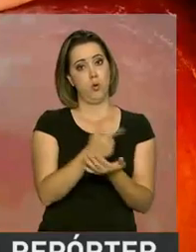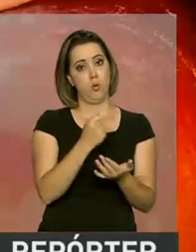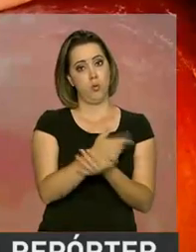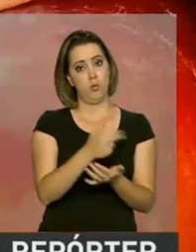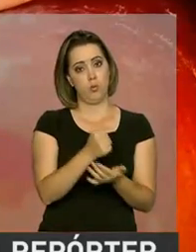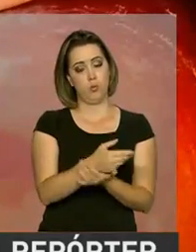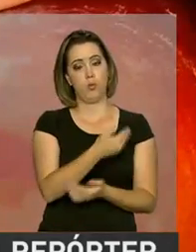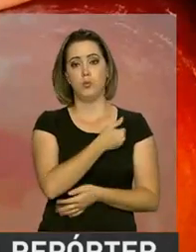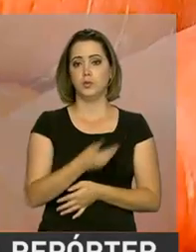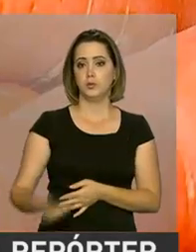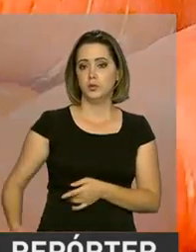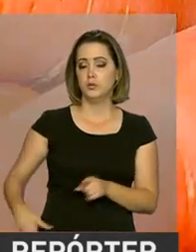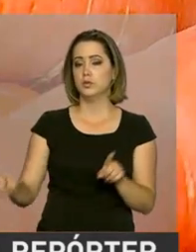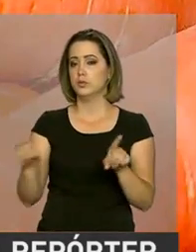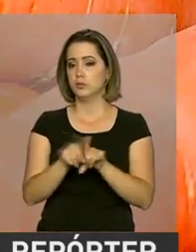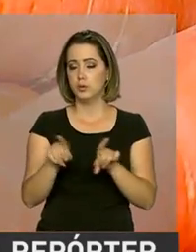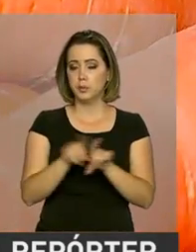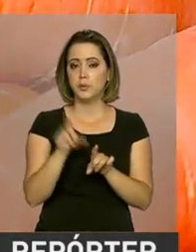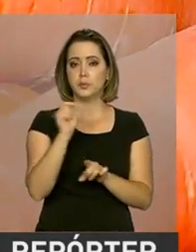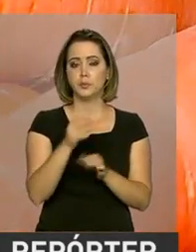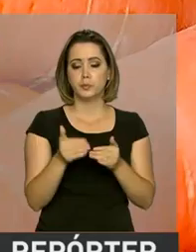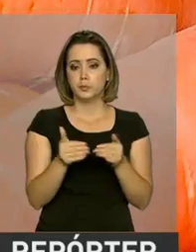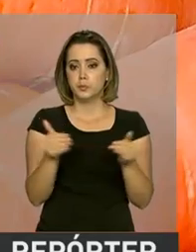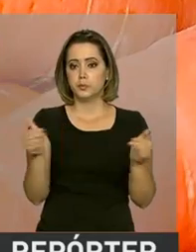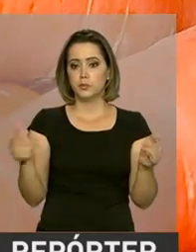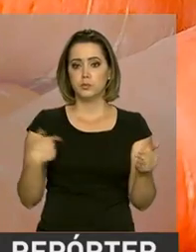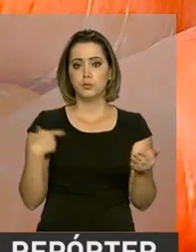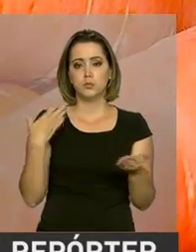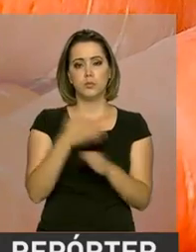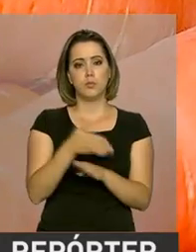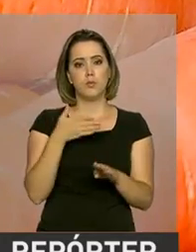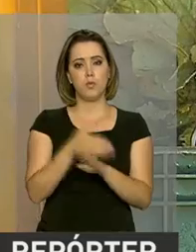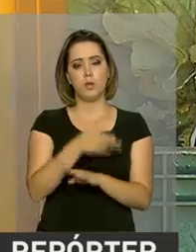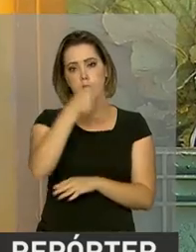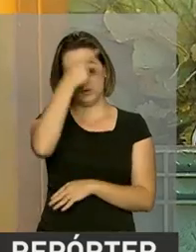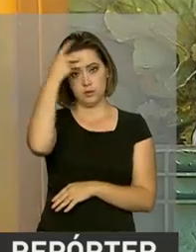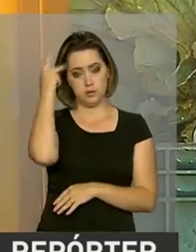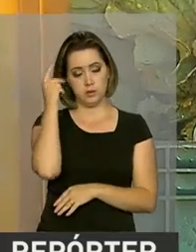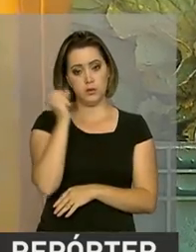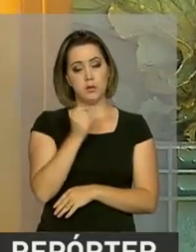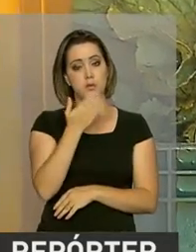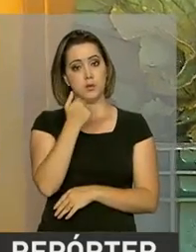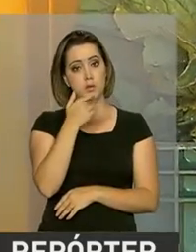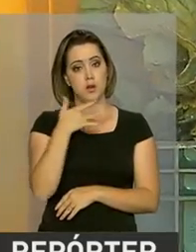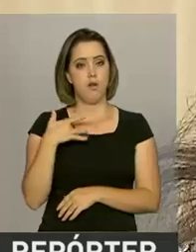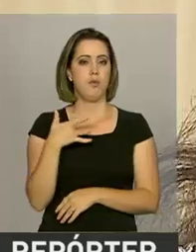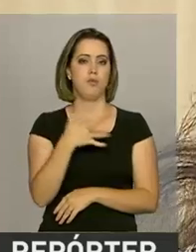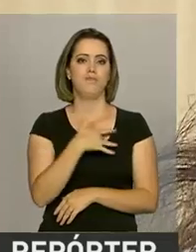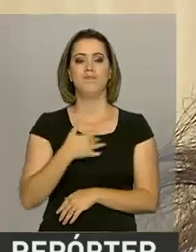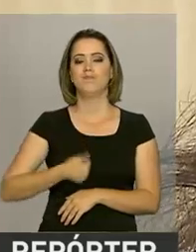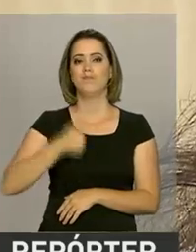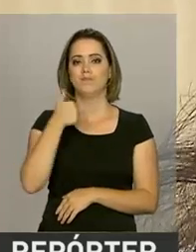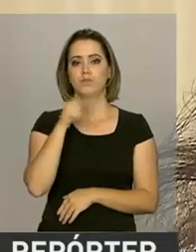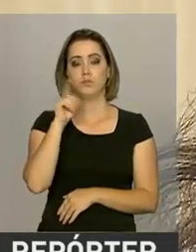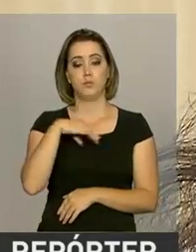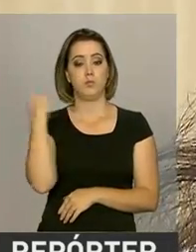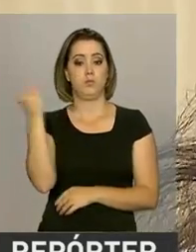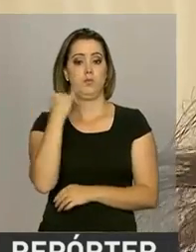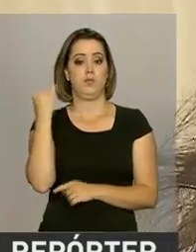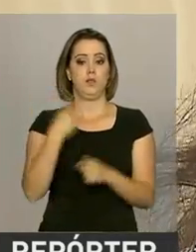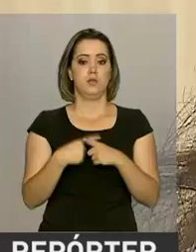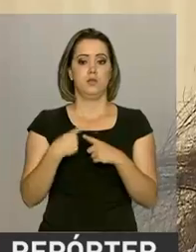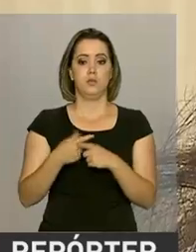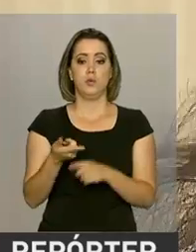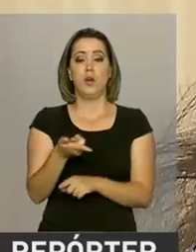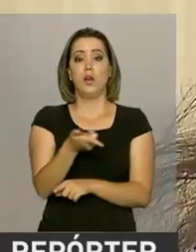de produtos orgânicos e também a ampliação do acesso dos consumidores a alimentos saudáveis é super importante porque é uma